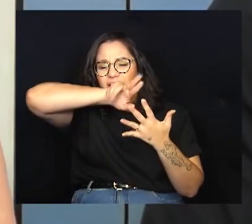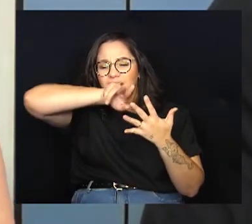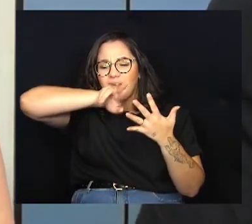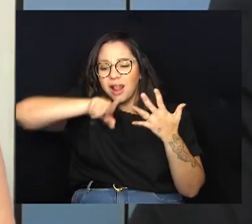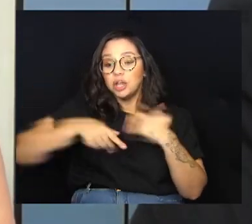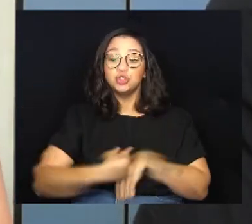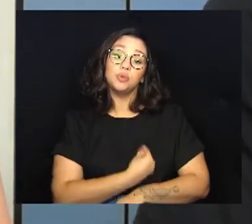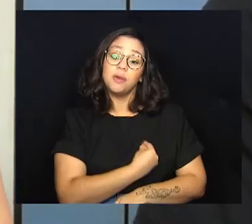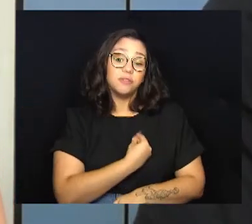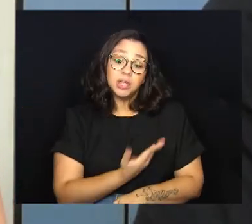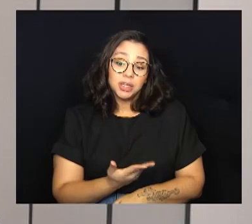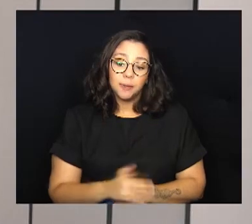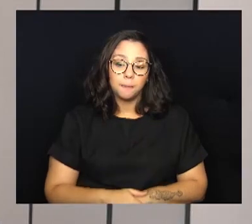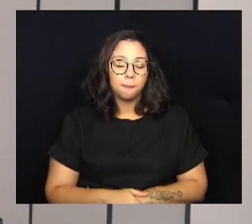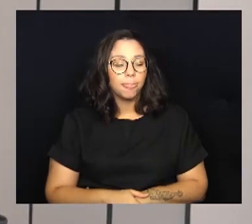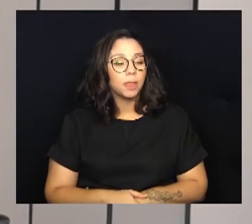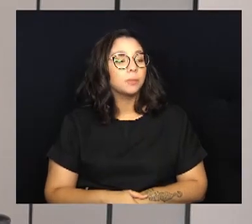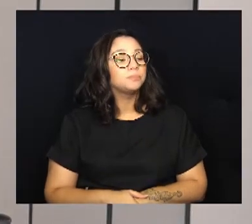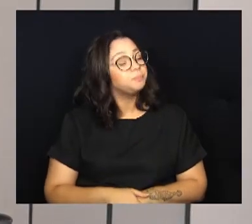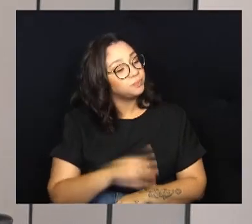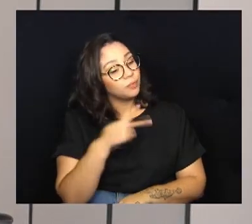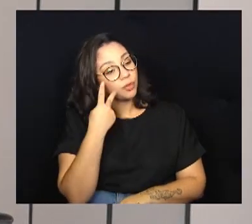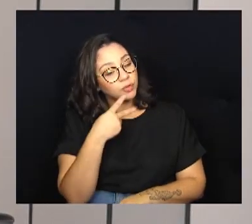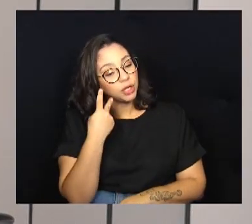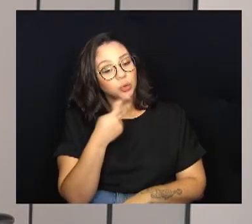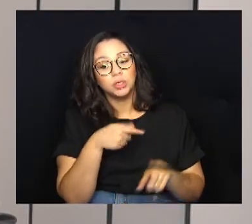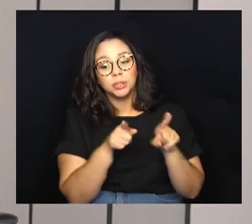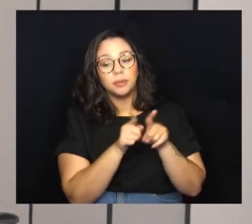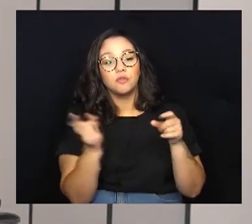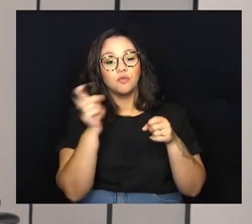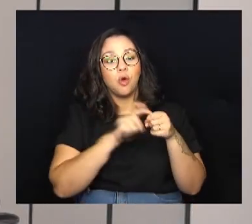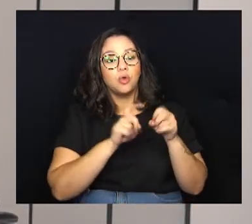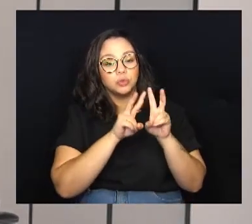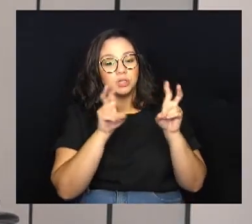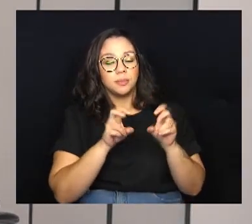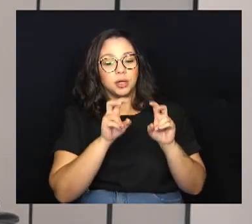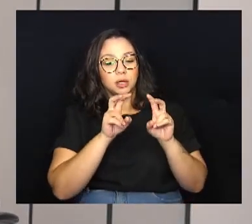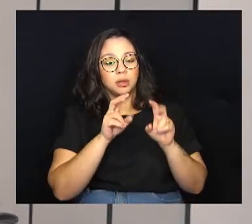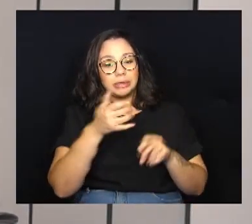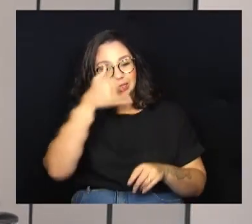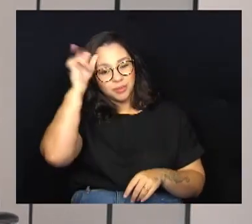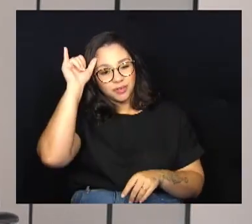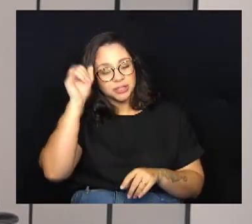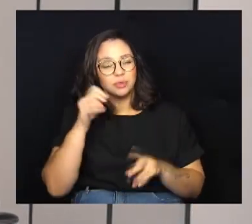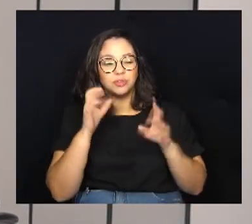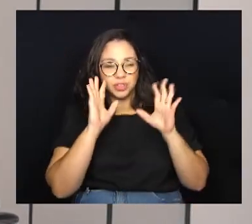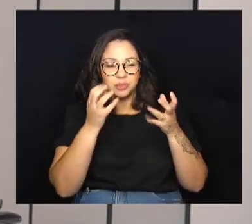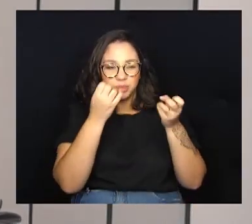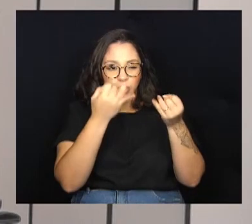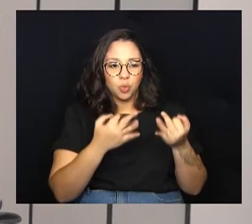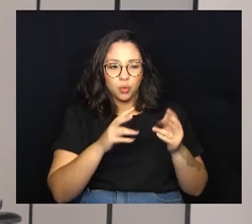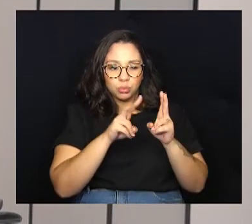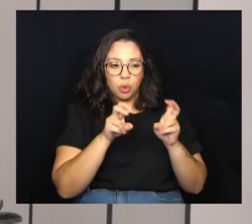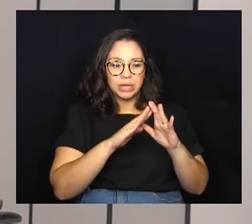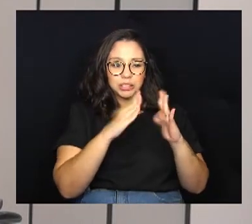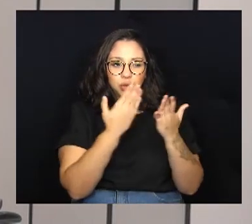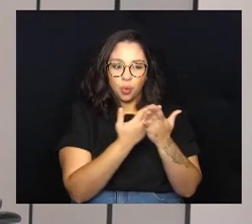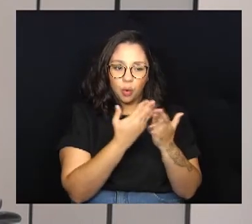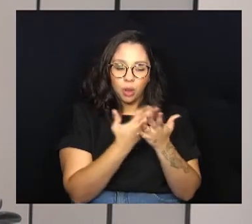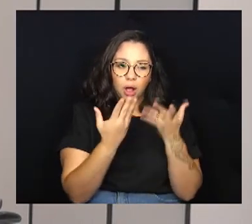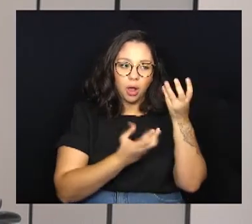primeiro. Coloca essa pessoa num lugar e aí depois vamos acessar as questões relacionadas a toda a vida